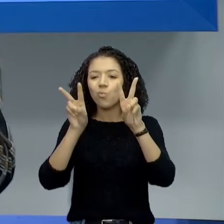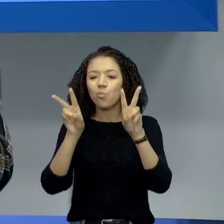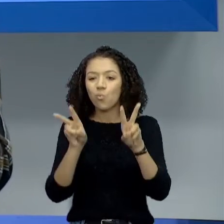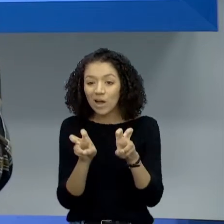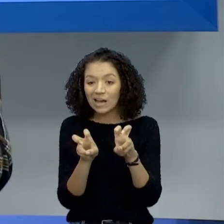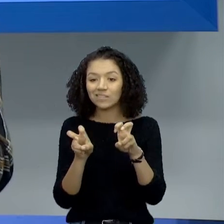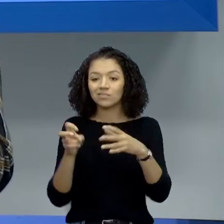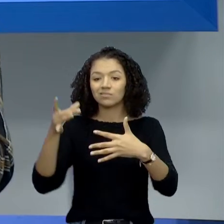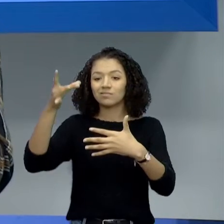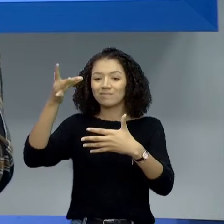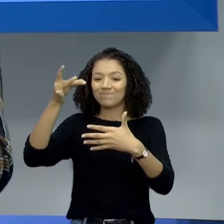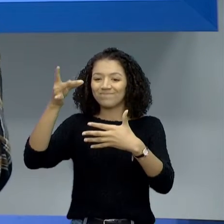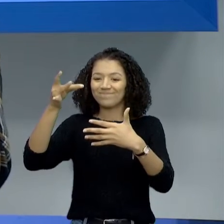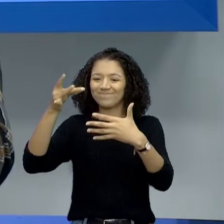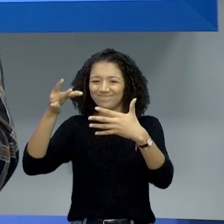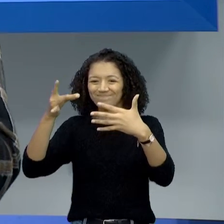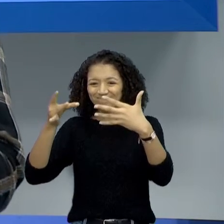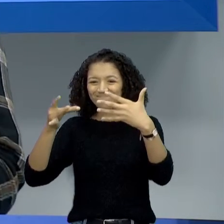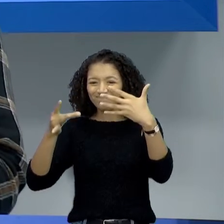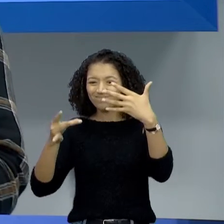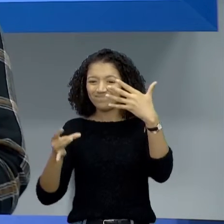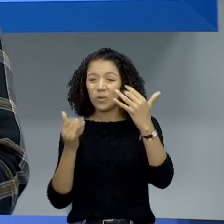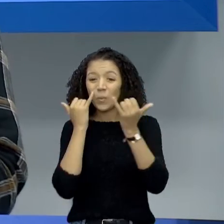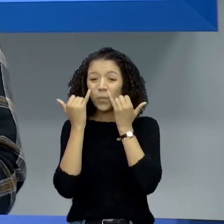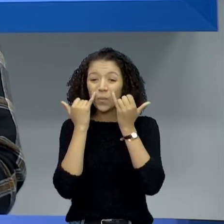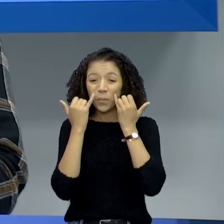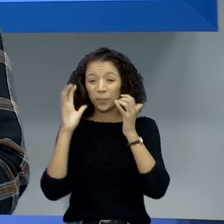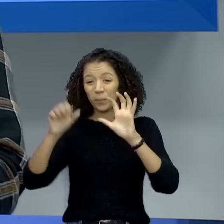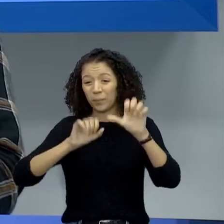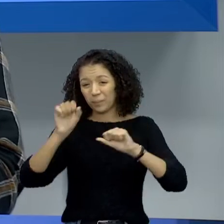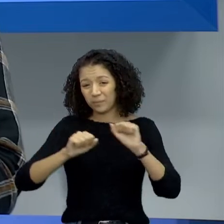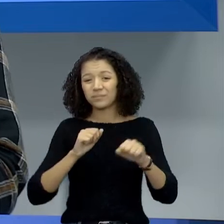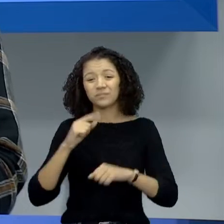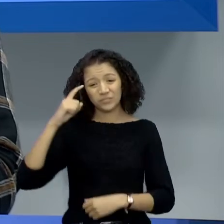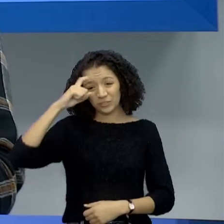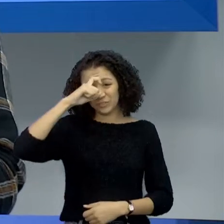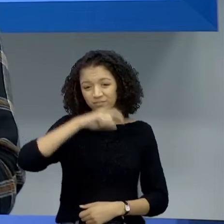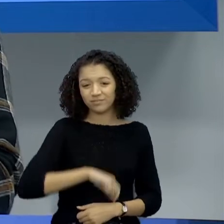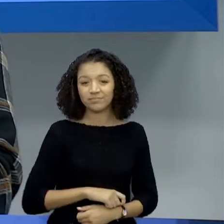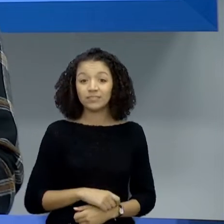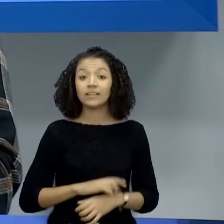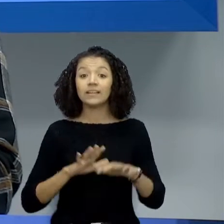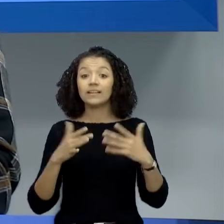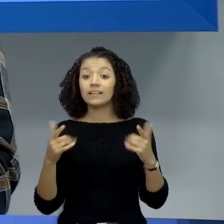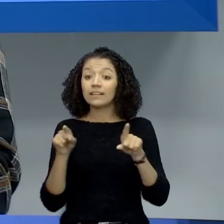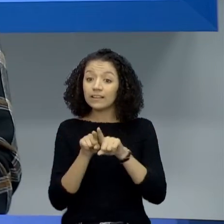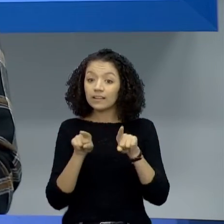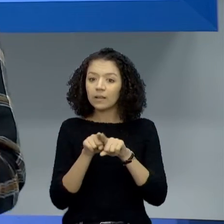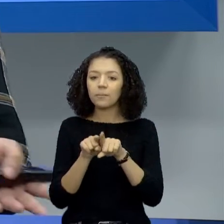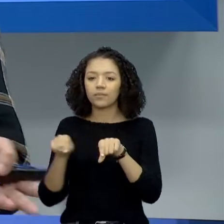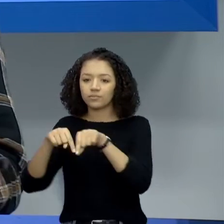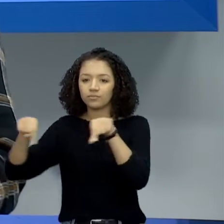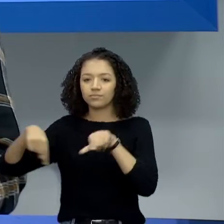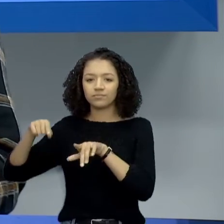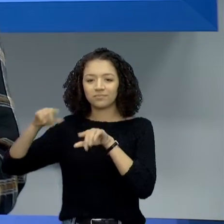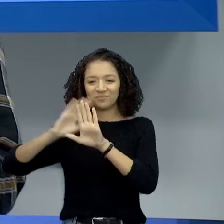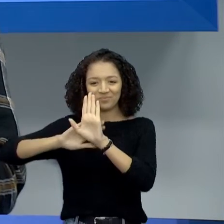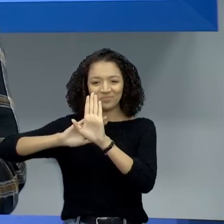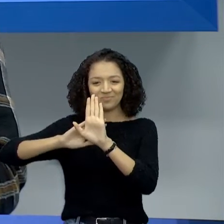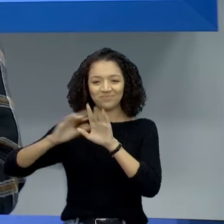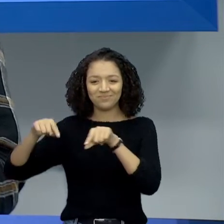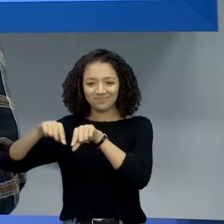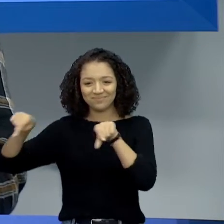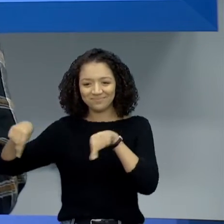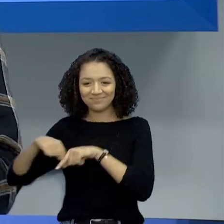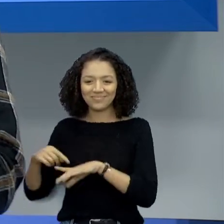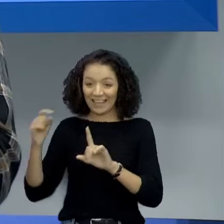né? Você tinha que pegar muitas informações. Então, para os estudantes foi. E nos bastidores, eu entrei aqui no Centro de